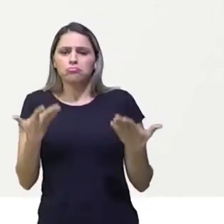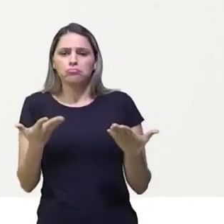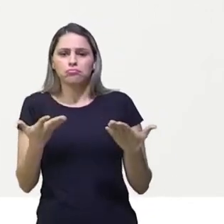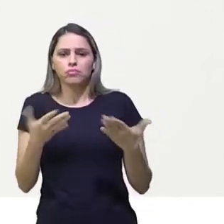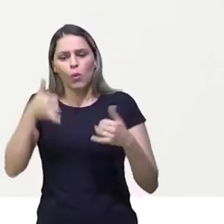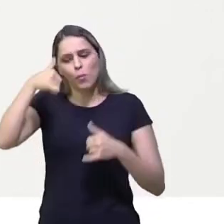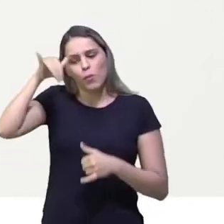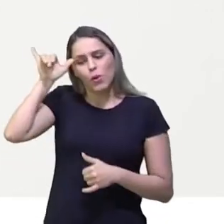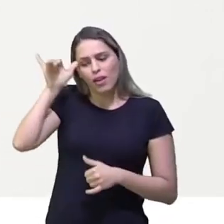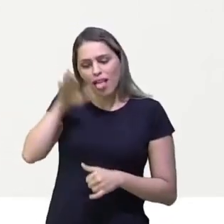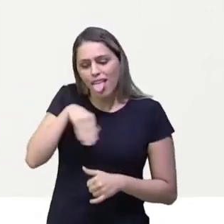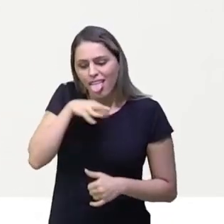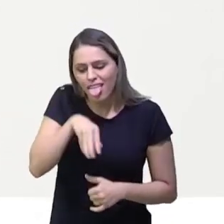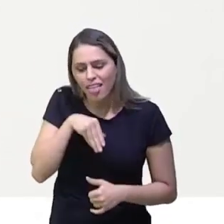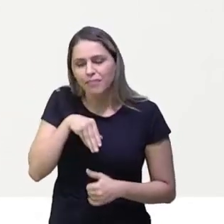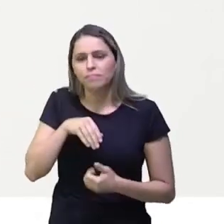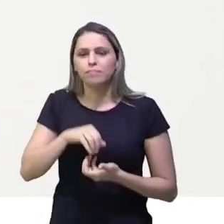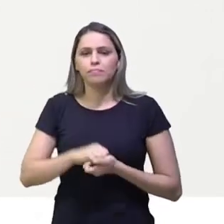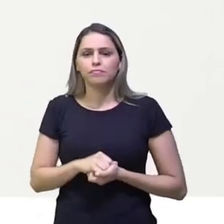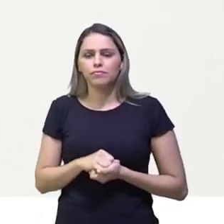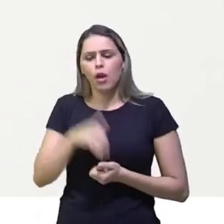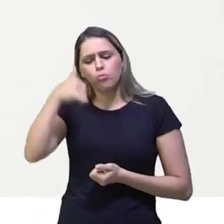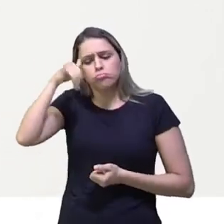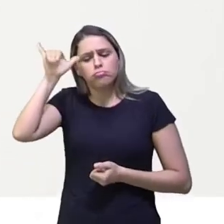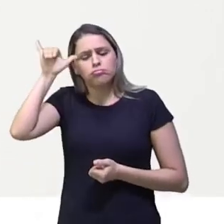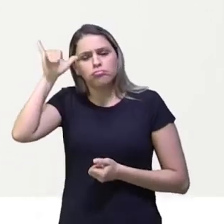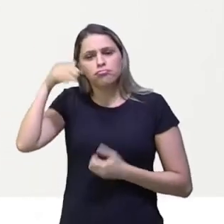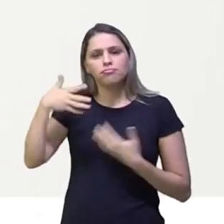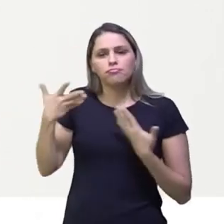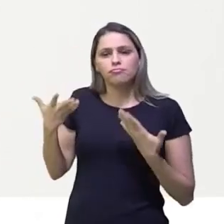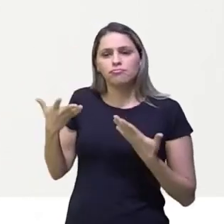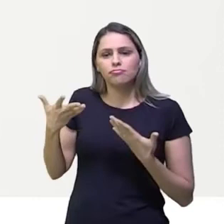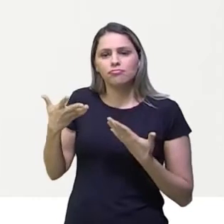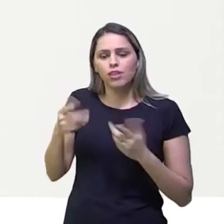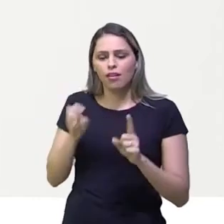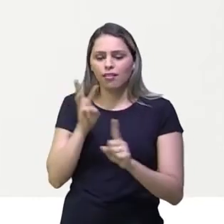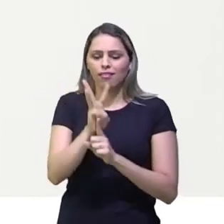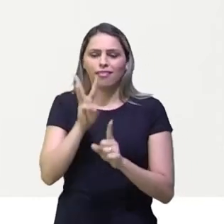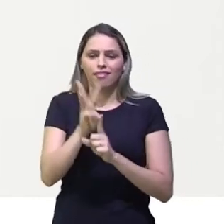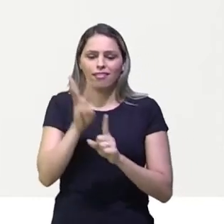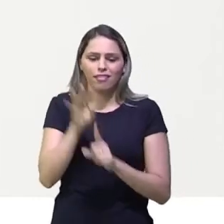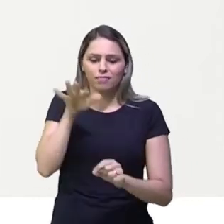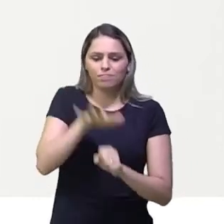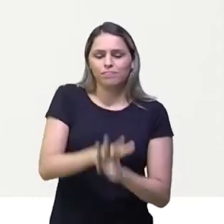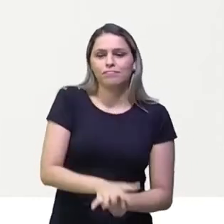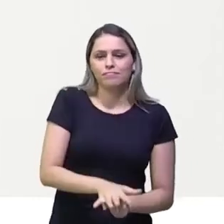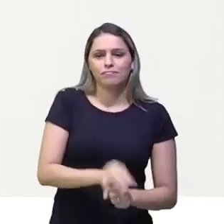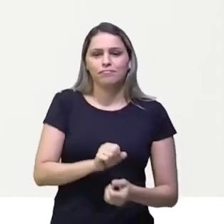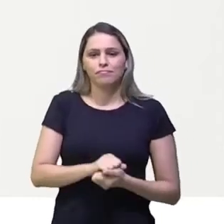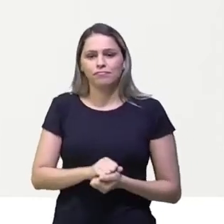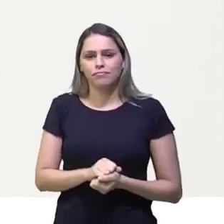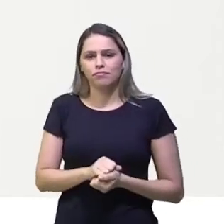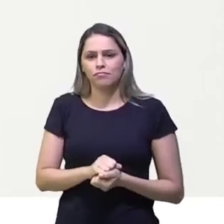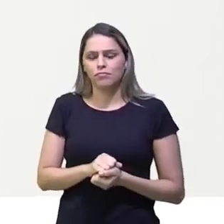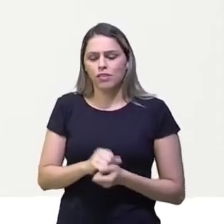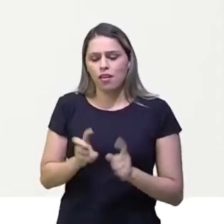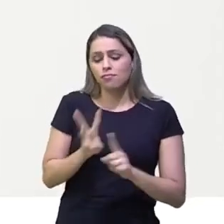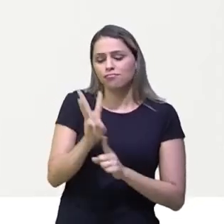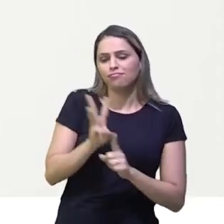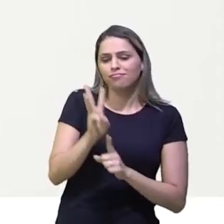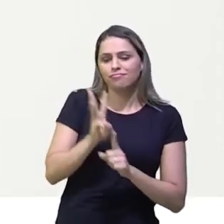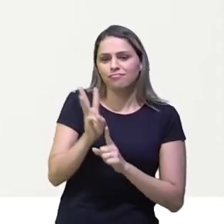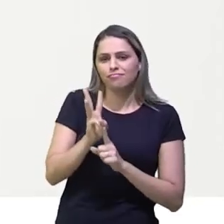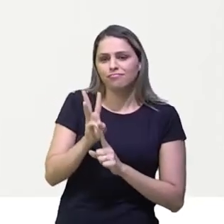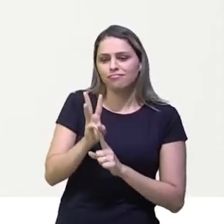boi bebeu. Cadê o boi? Amassando o trigo. Cadê o trigo? A